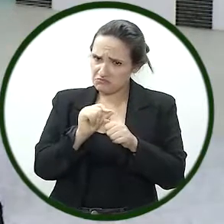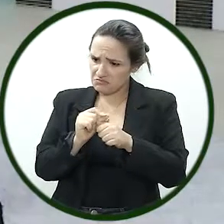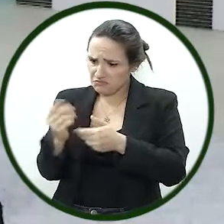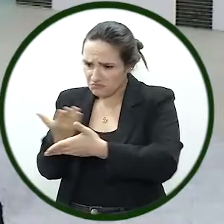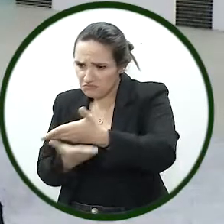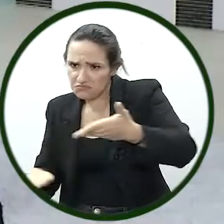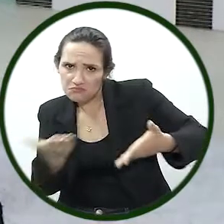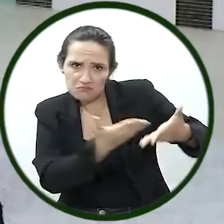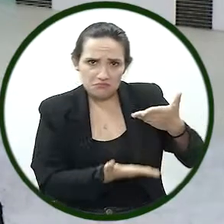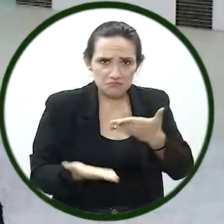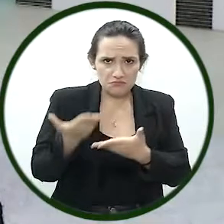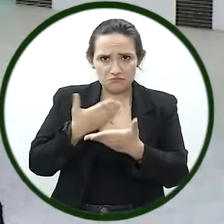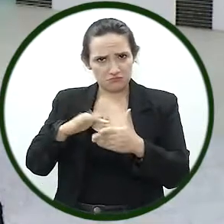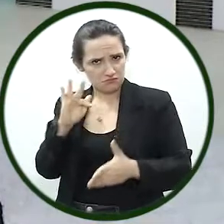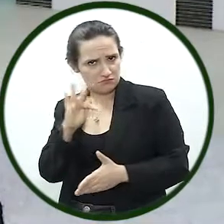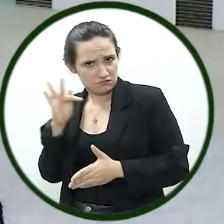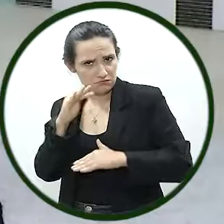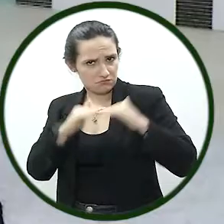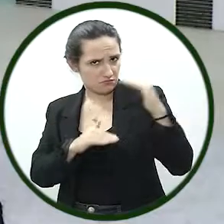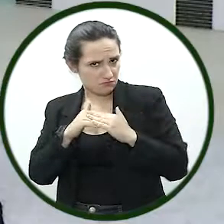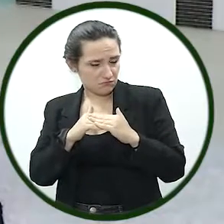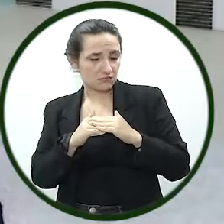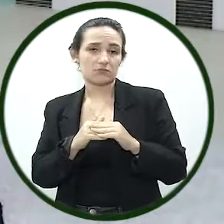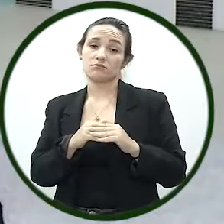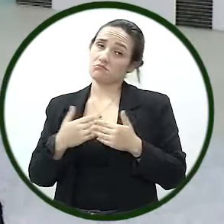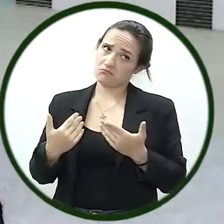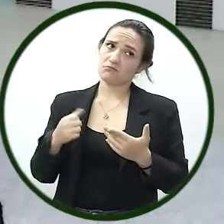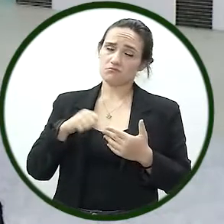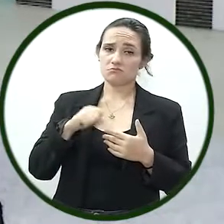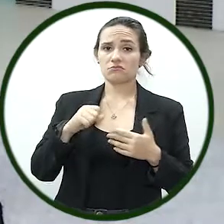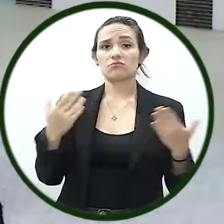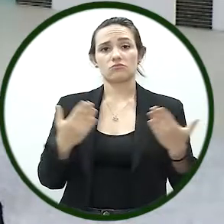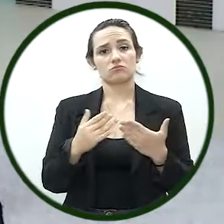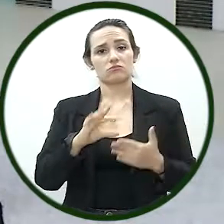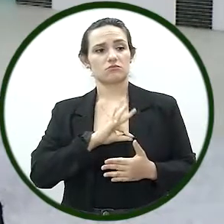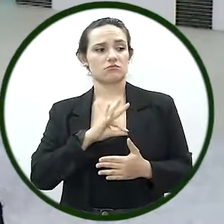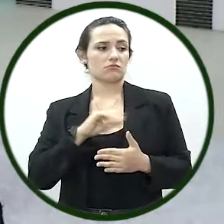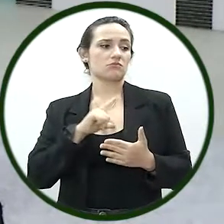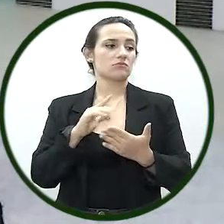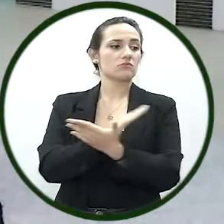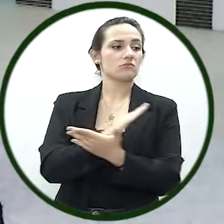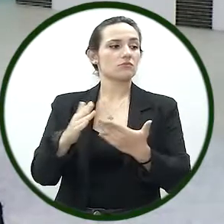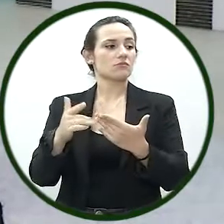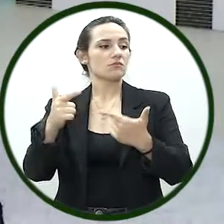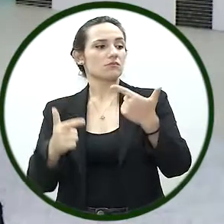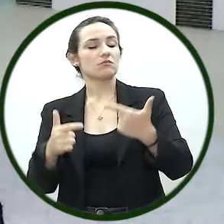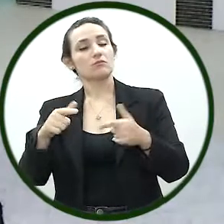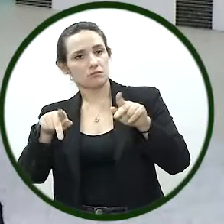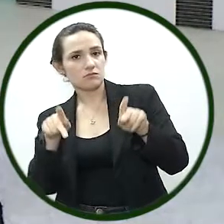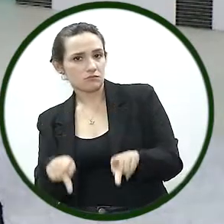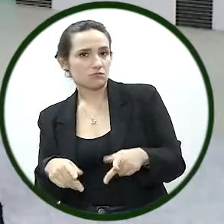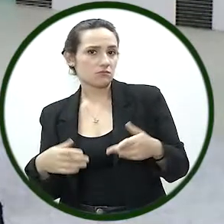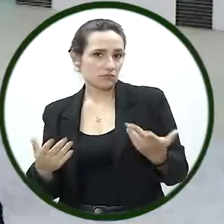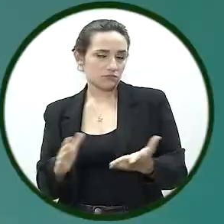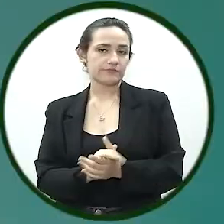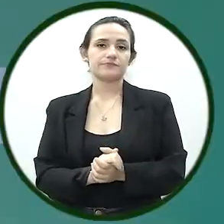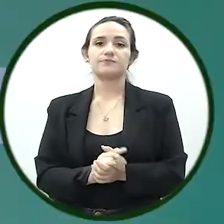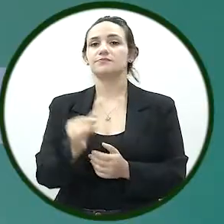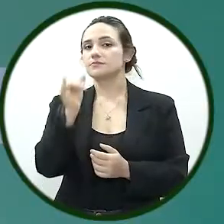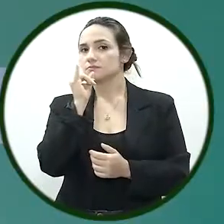Hoje, a polícia ela apresenta algumas políticas públicas, né? Essa questão da polícia estar ali na escola,